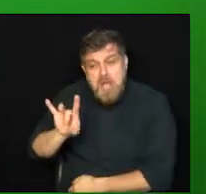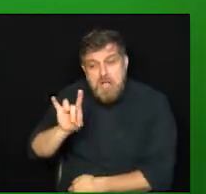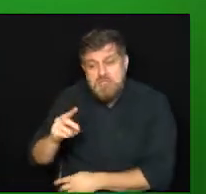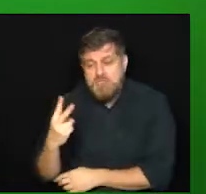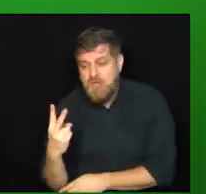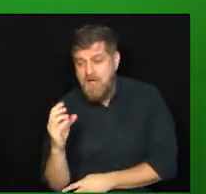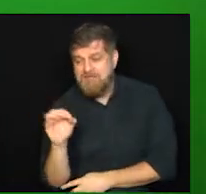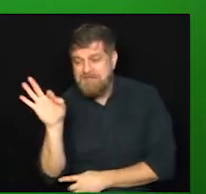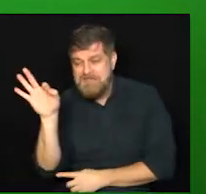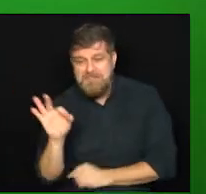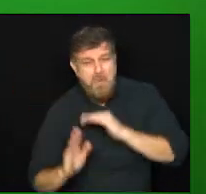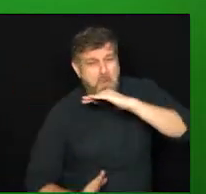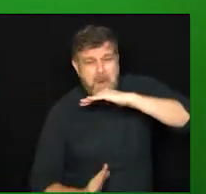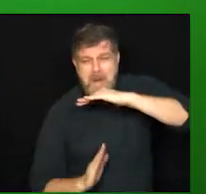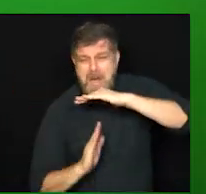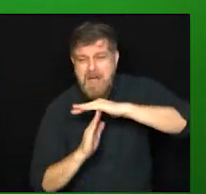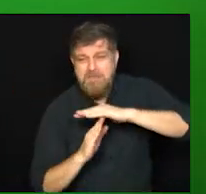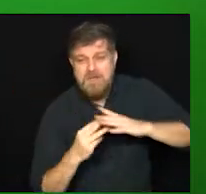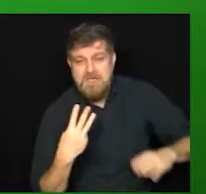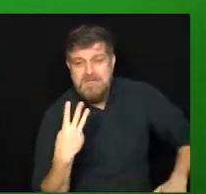Máximo